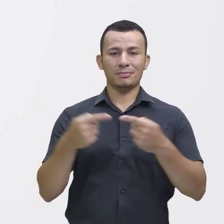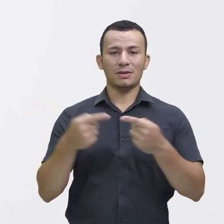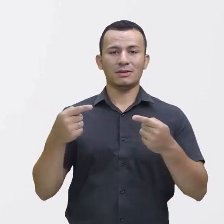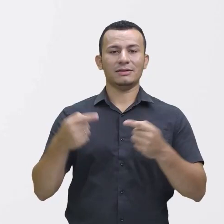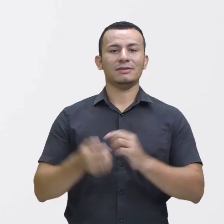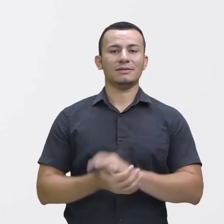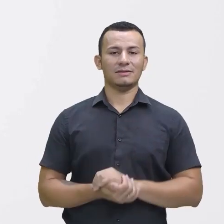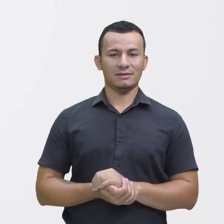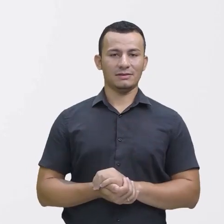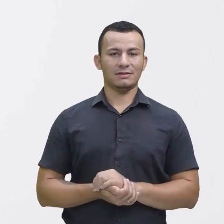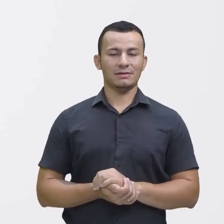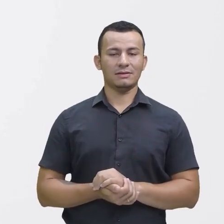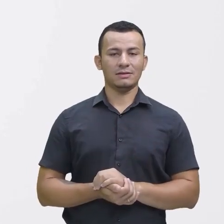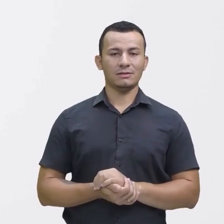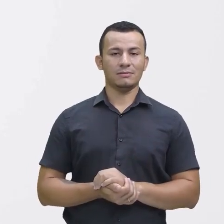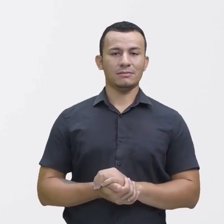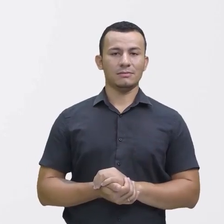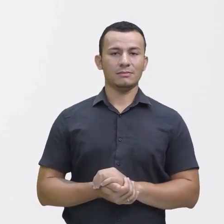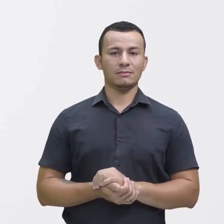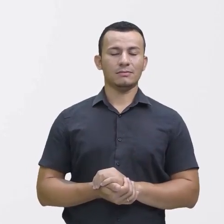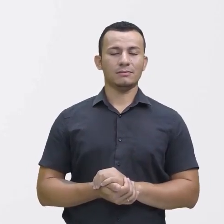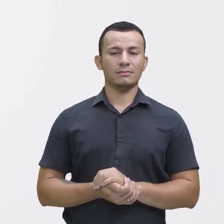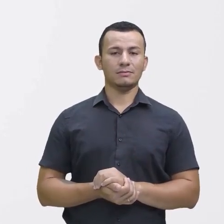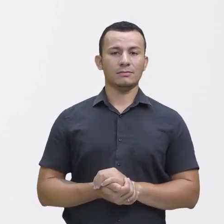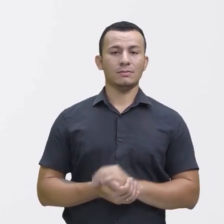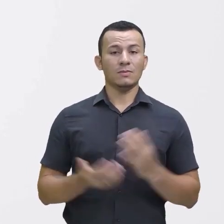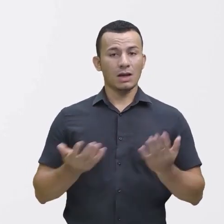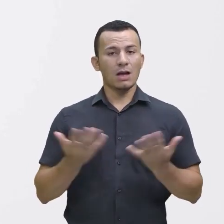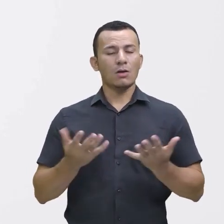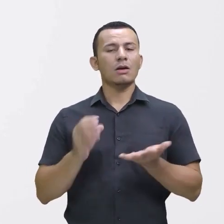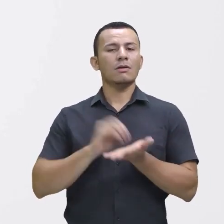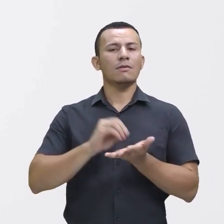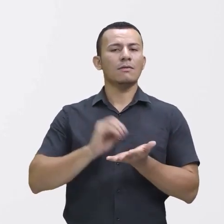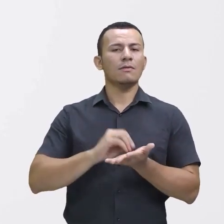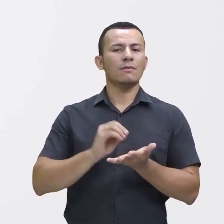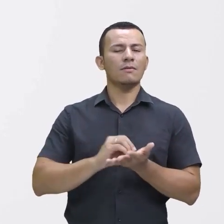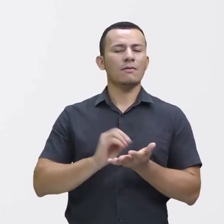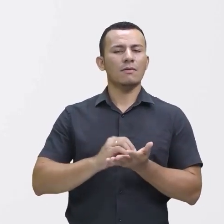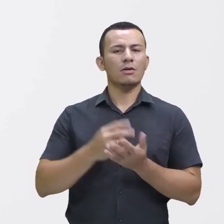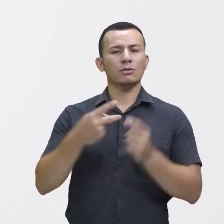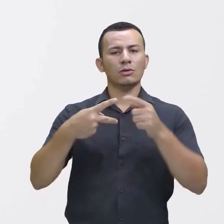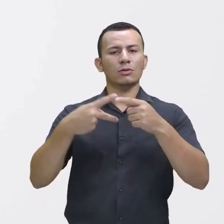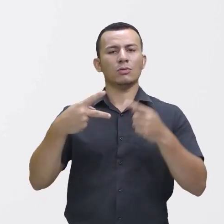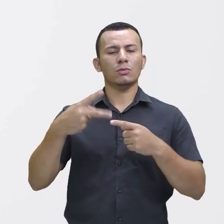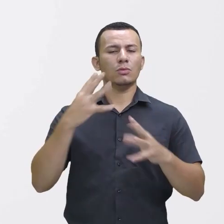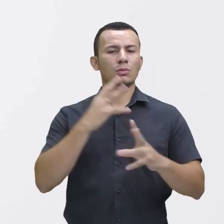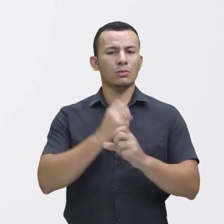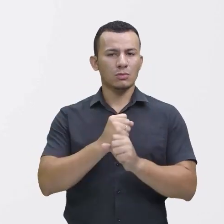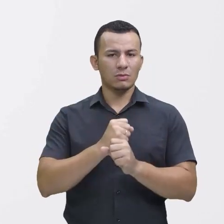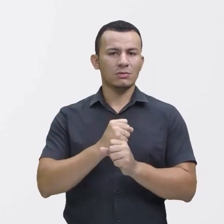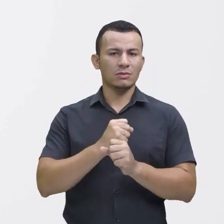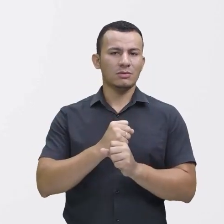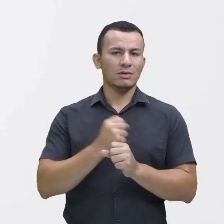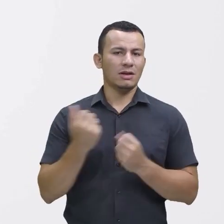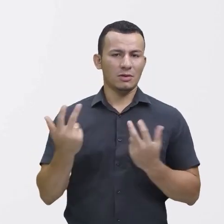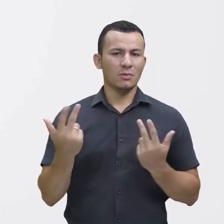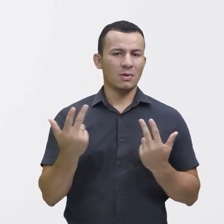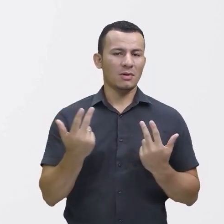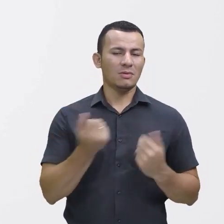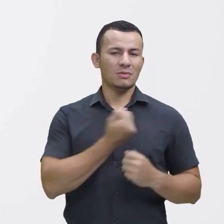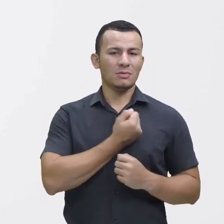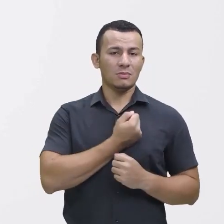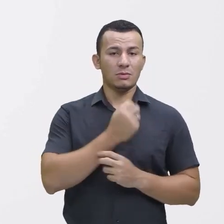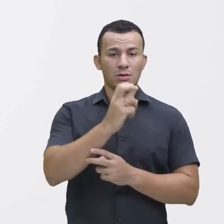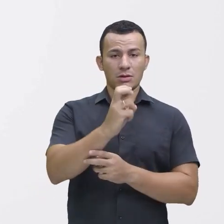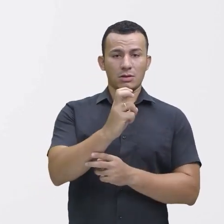liguei. 1 mais 6, 7. Agora, sobraram somente duas sentenças que são resultados iguais.